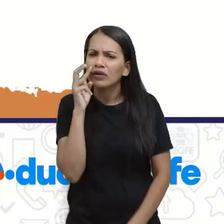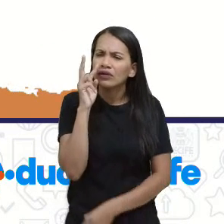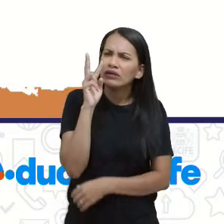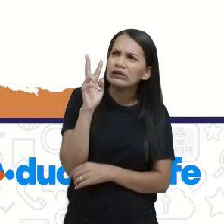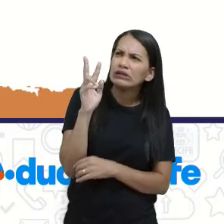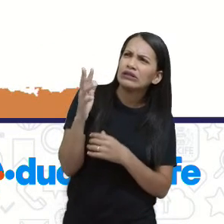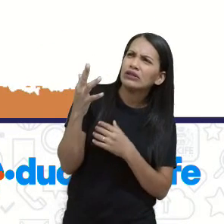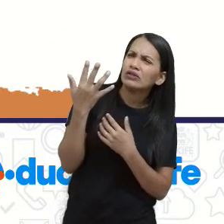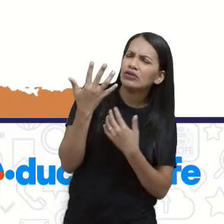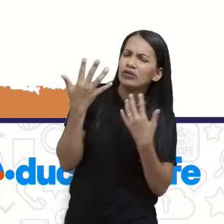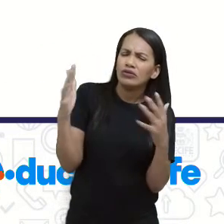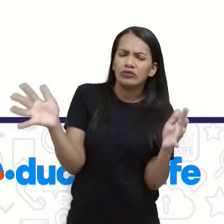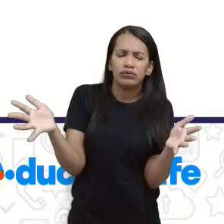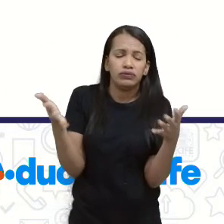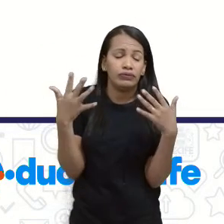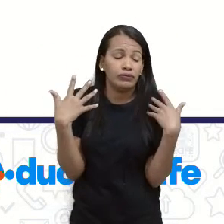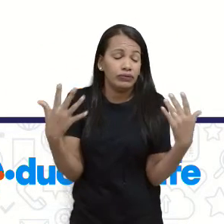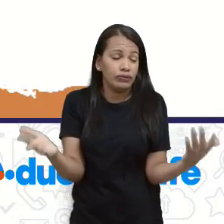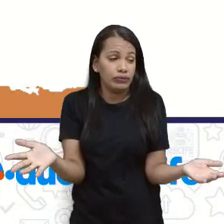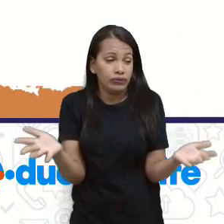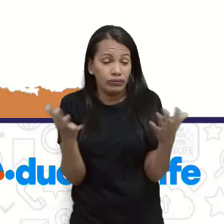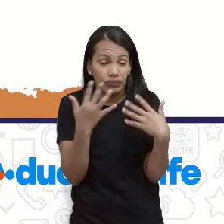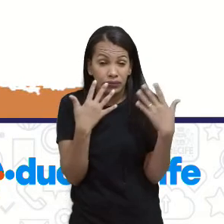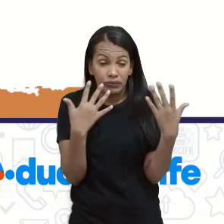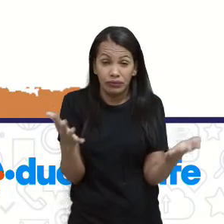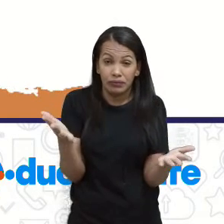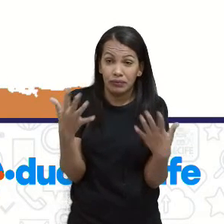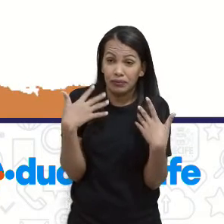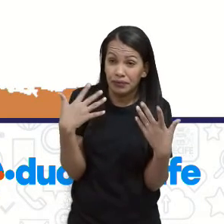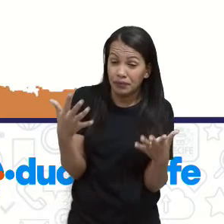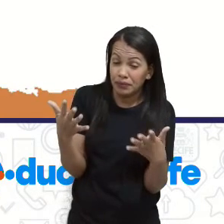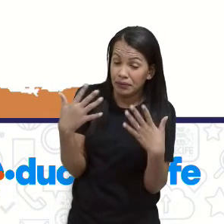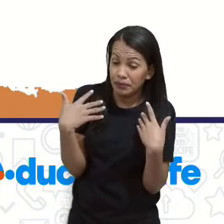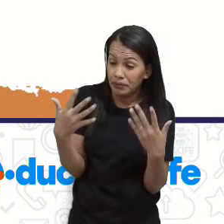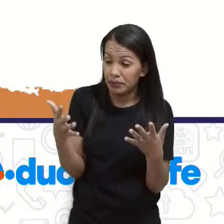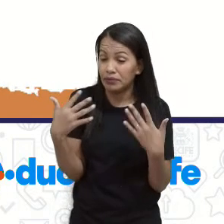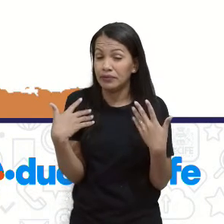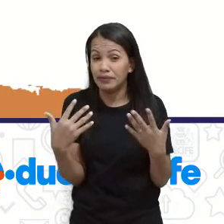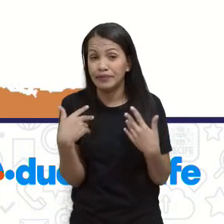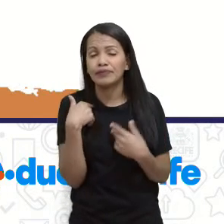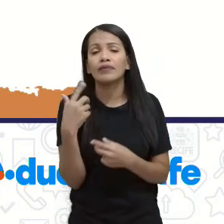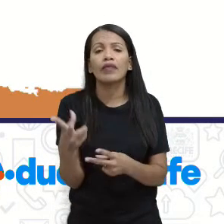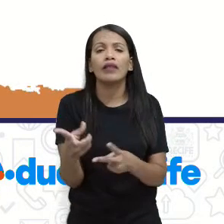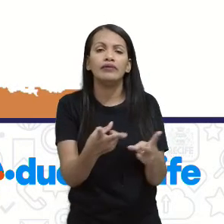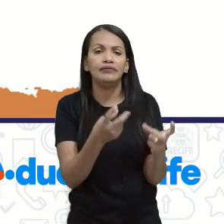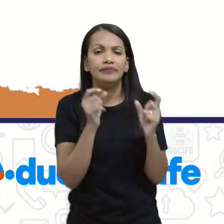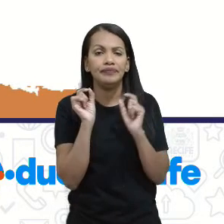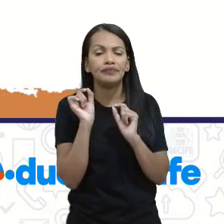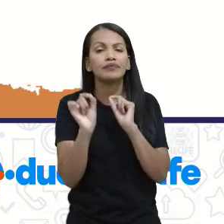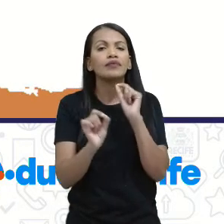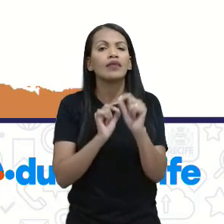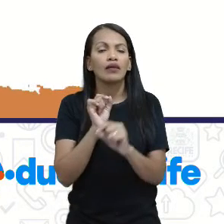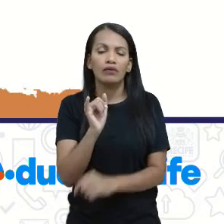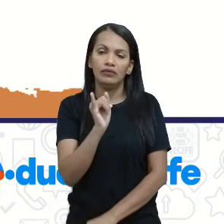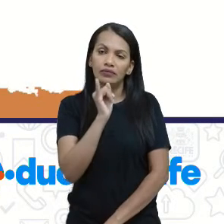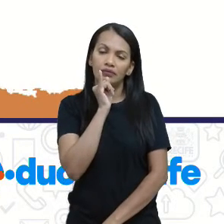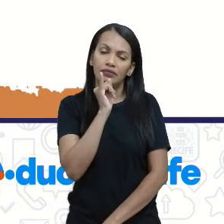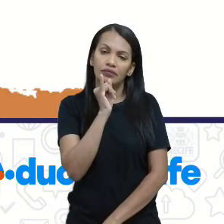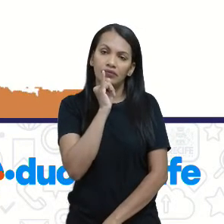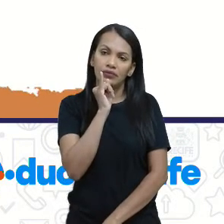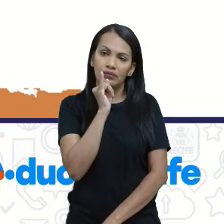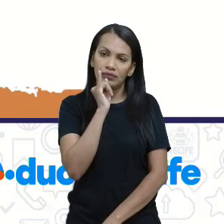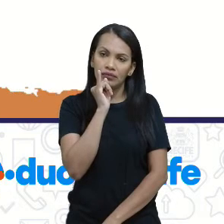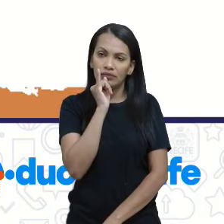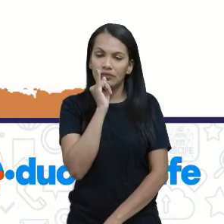ó, eita, aquele calor, aquela miragem lá e tal, aí você vai observar que vai botar, por exemplo,